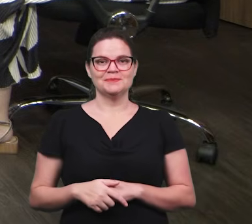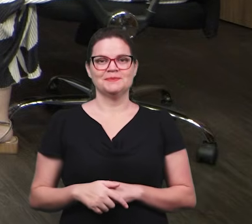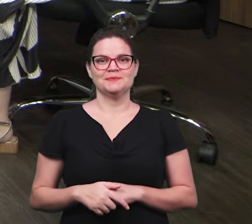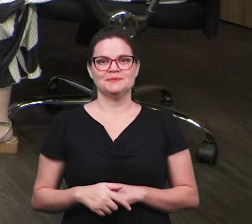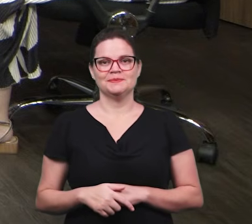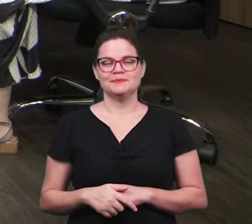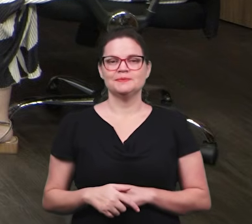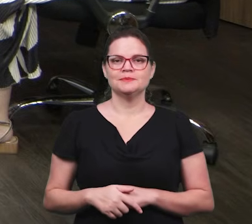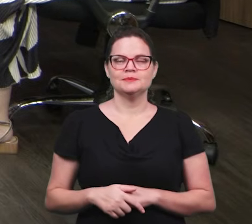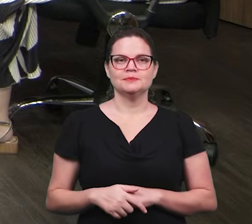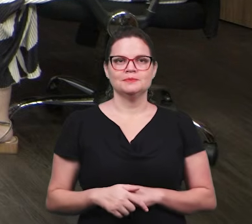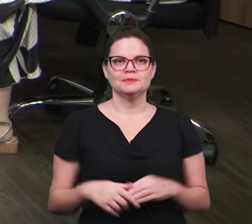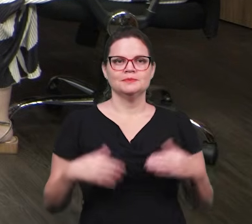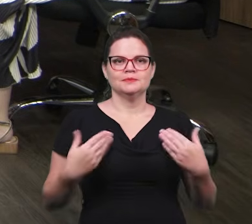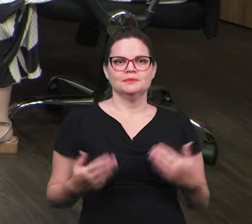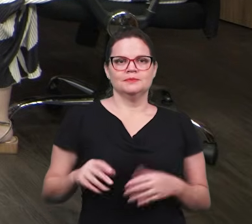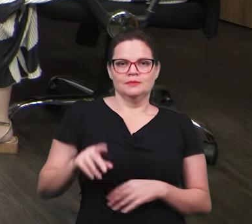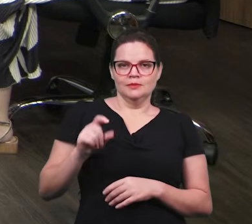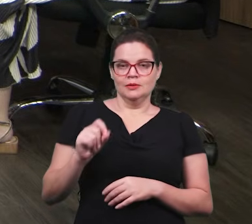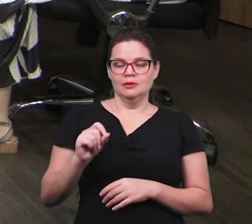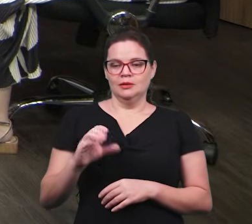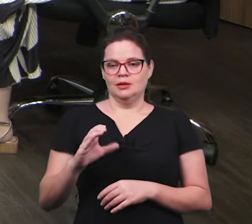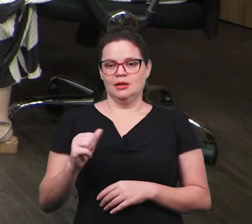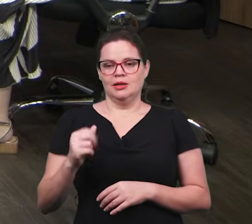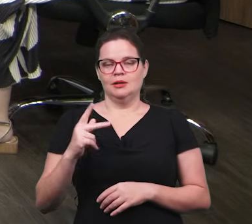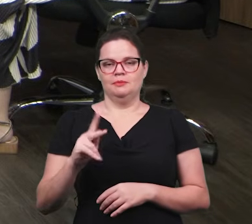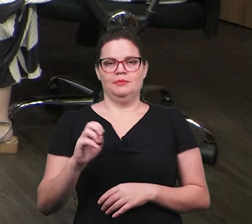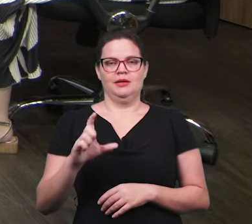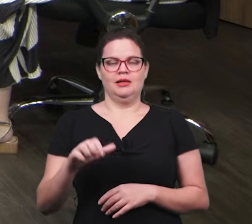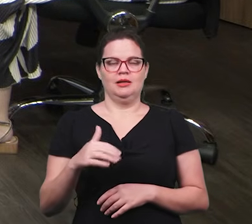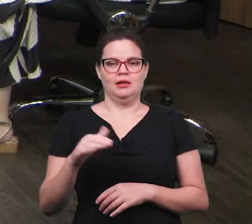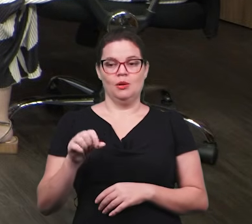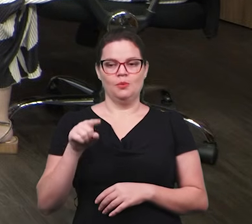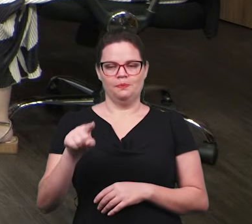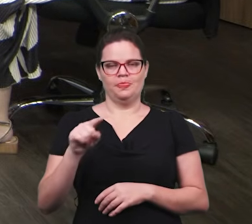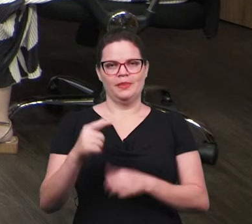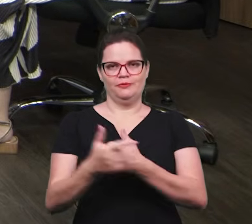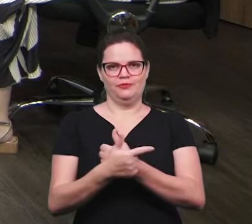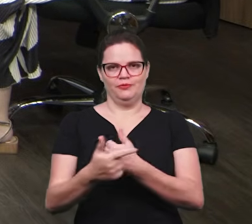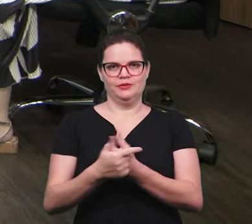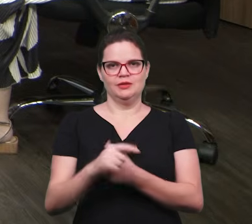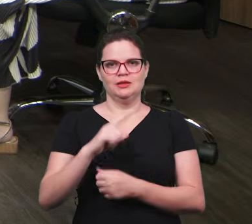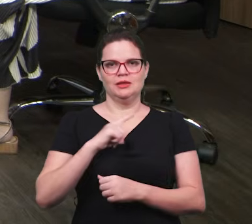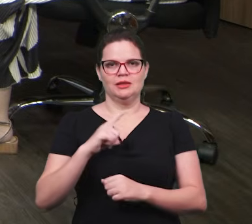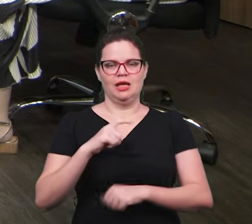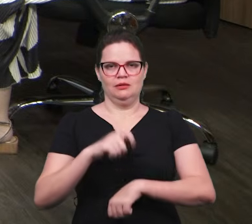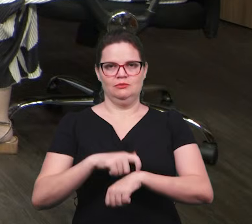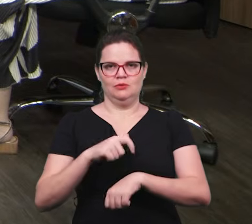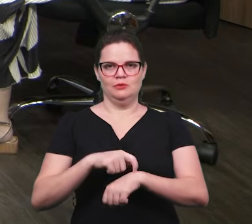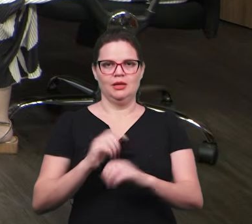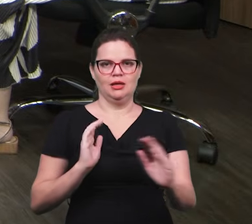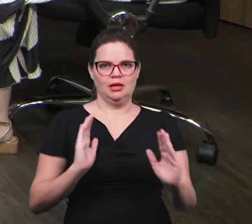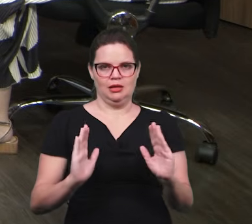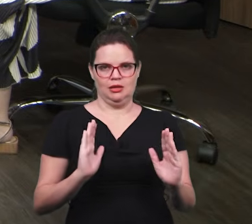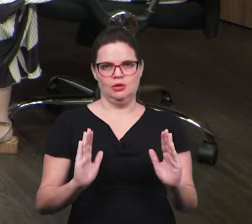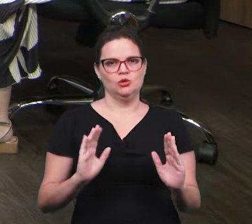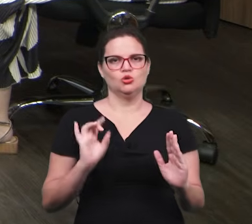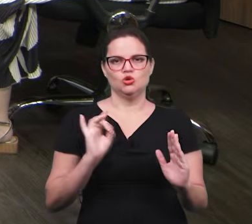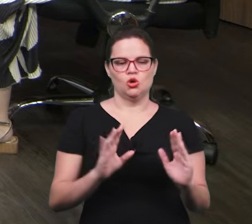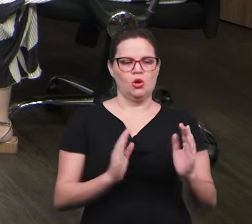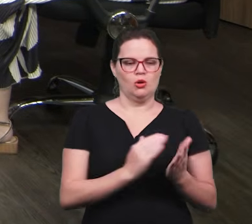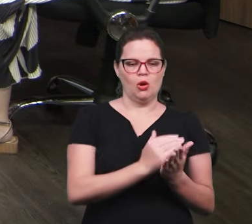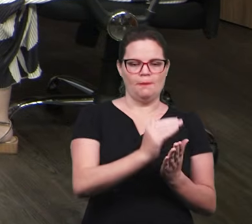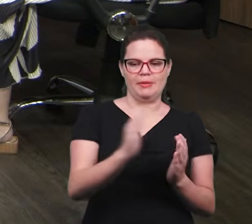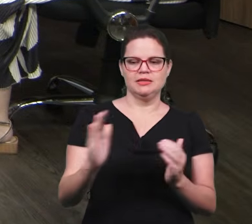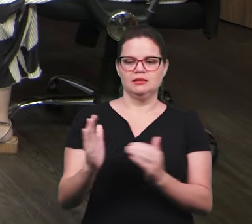O ponto, né, que a capelania, né, existe o oficial temporário capelão também, pode ser temporário, mesma